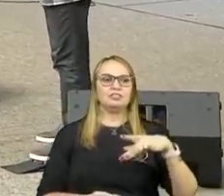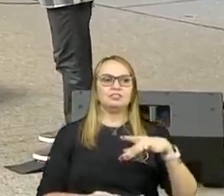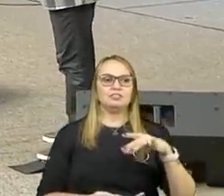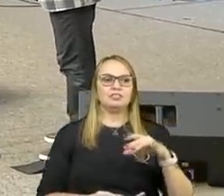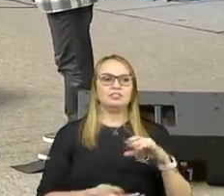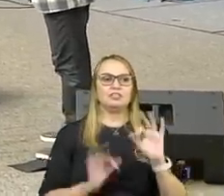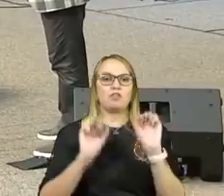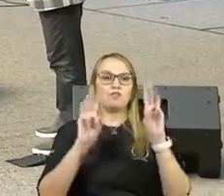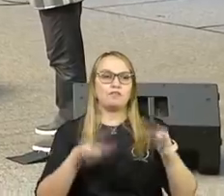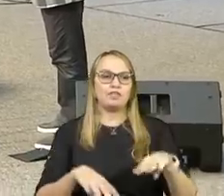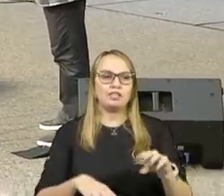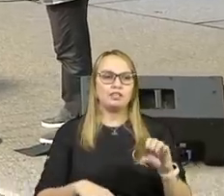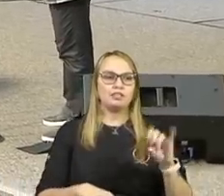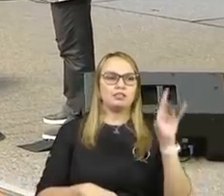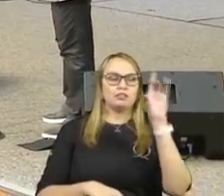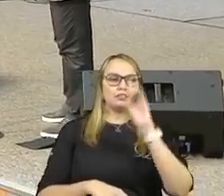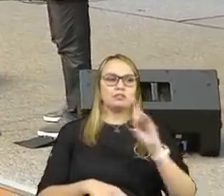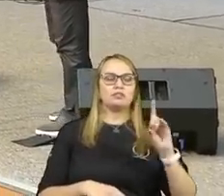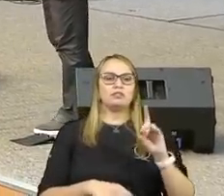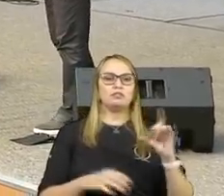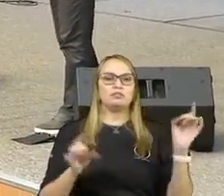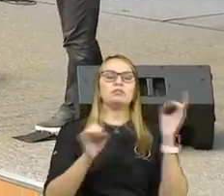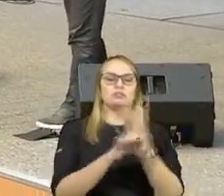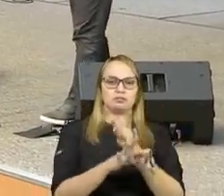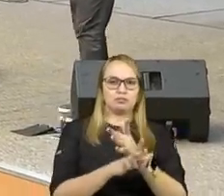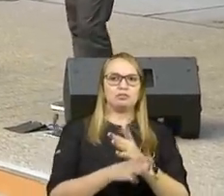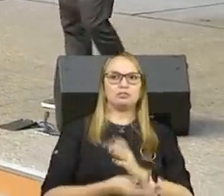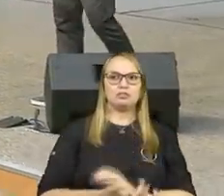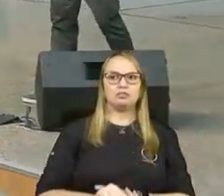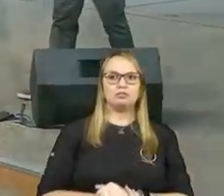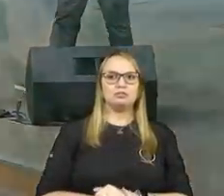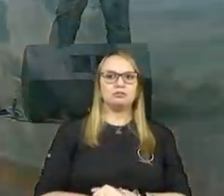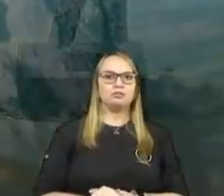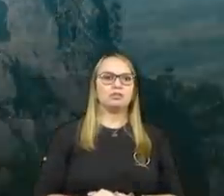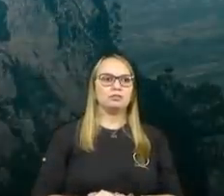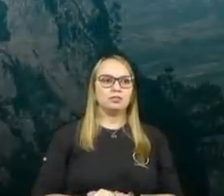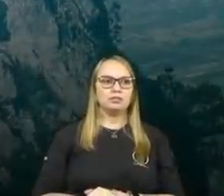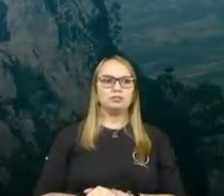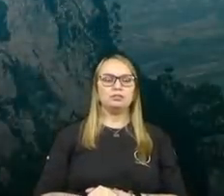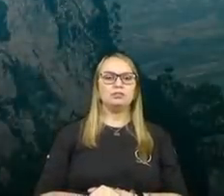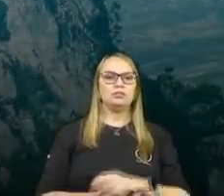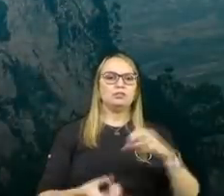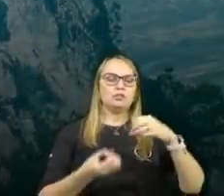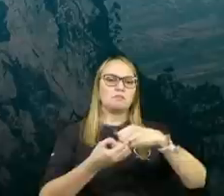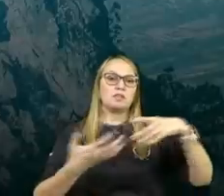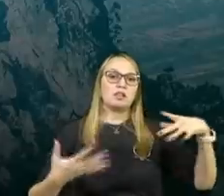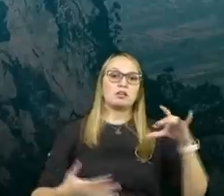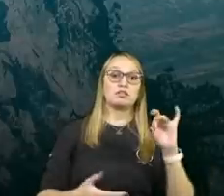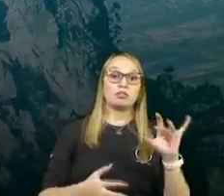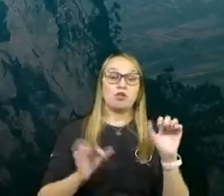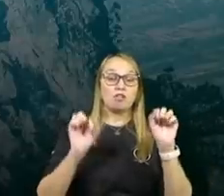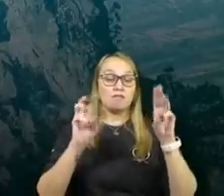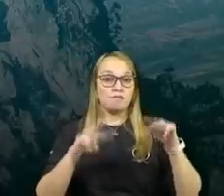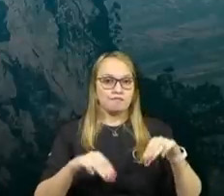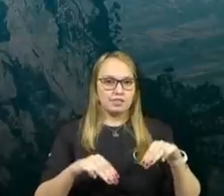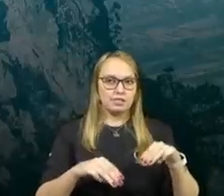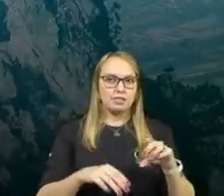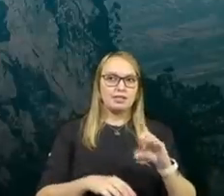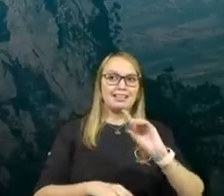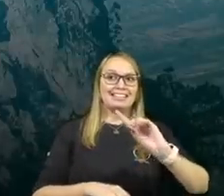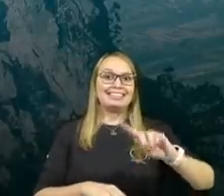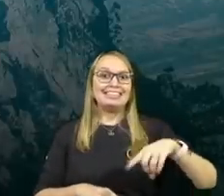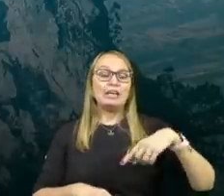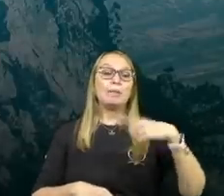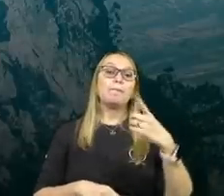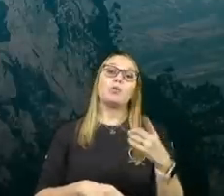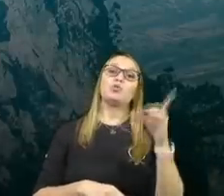depois que Deus conclui todo o processo. O milagre só termina depois